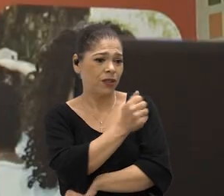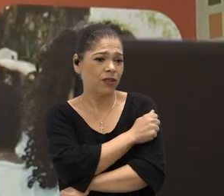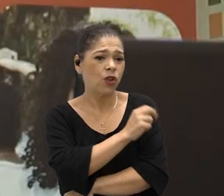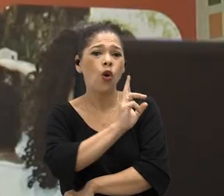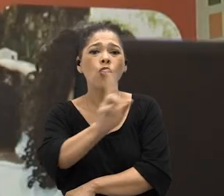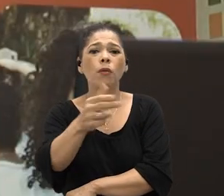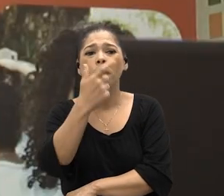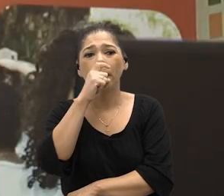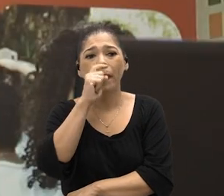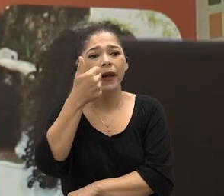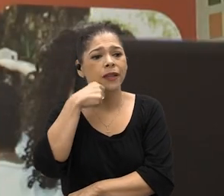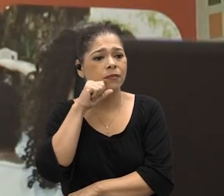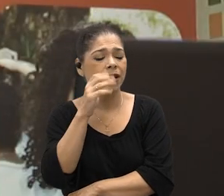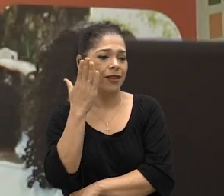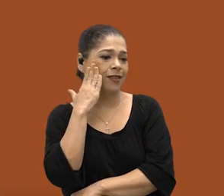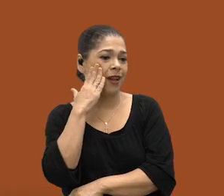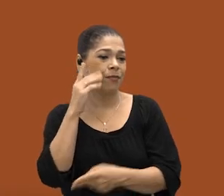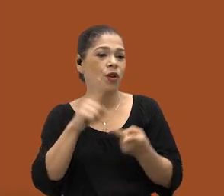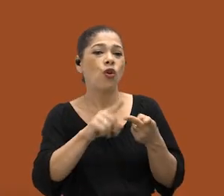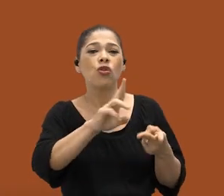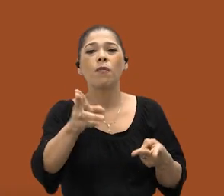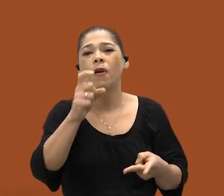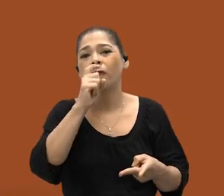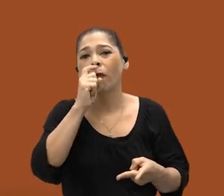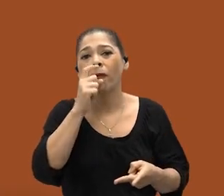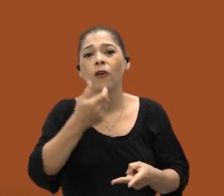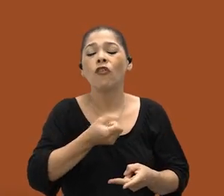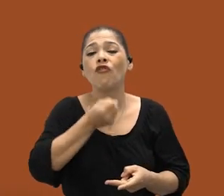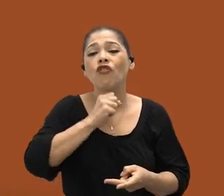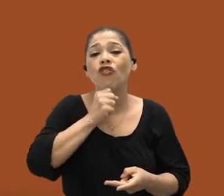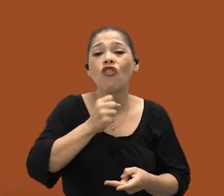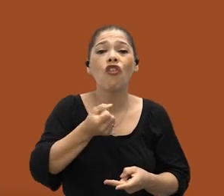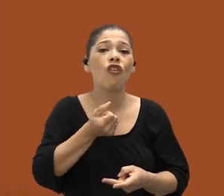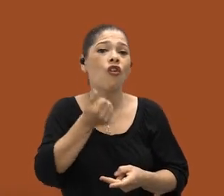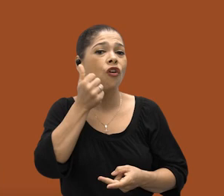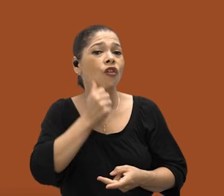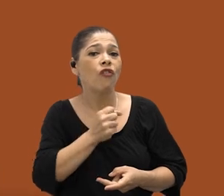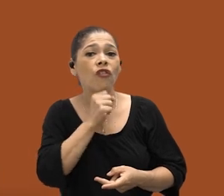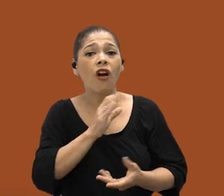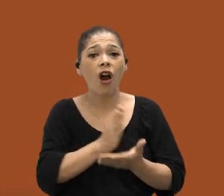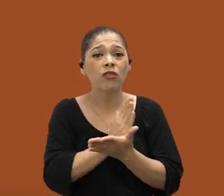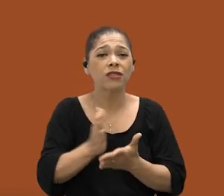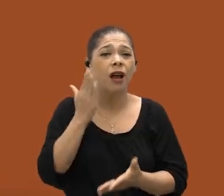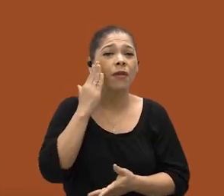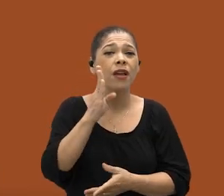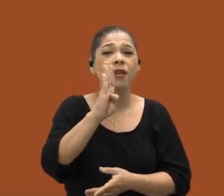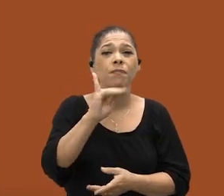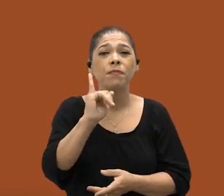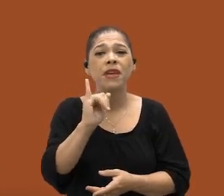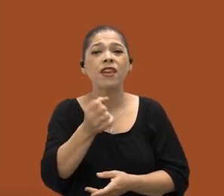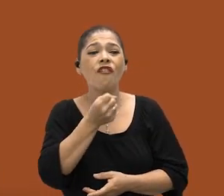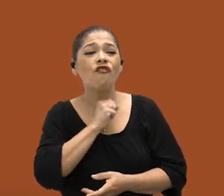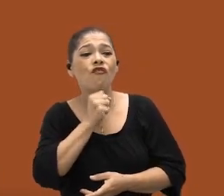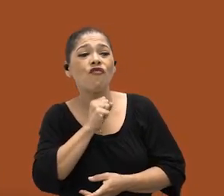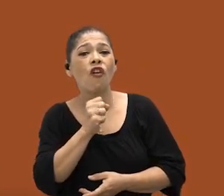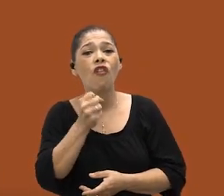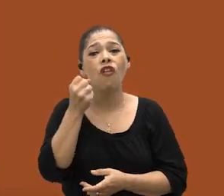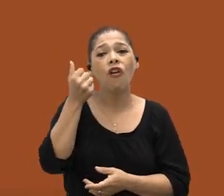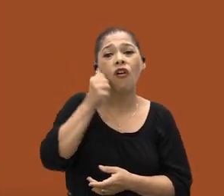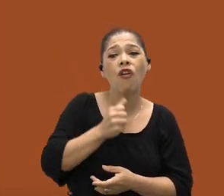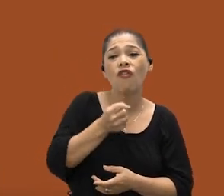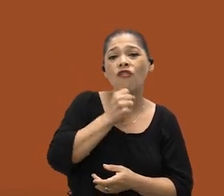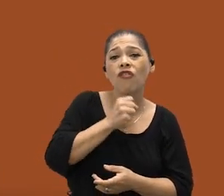alunos Como é o nome do pai da mãe de vocês ele sabe o nome dos avós materno paterno alguns sabem o nome dos bisavós